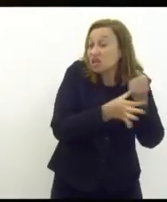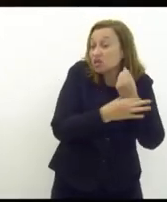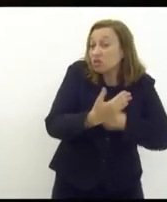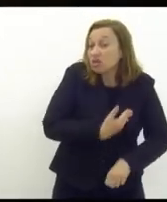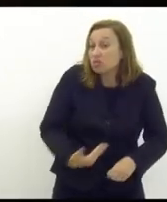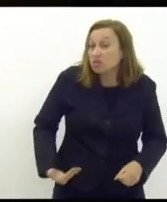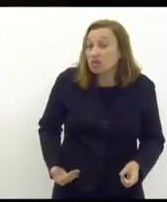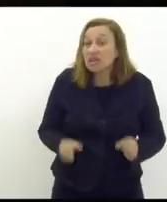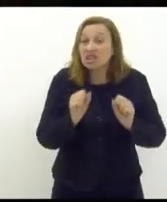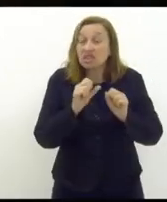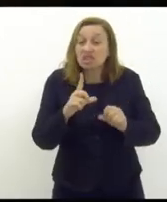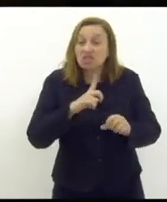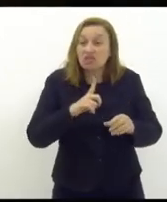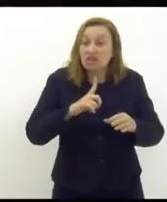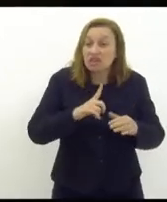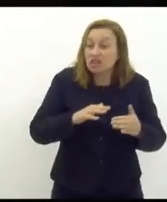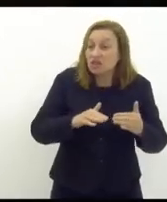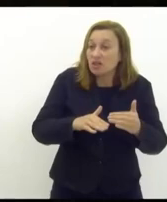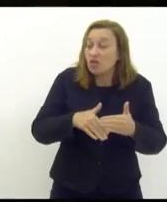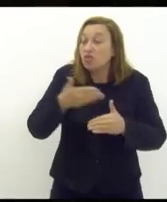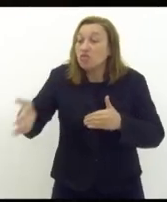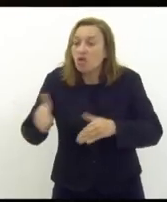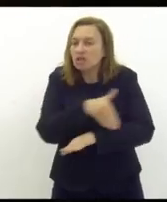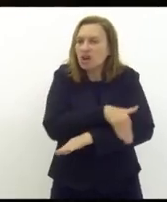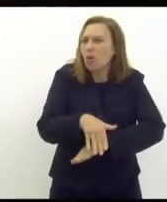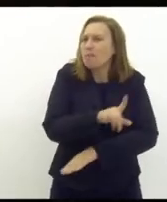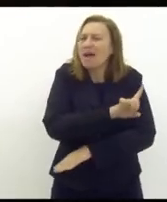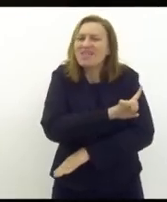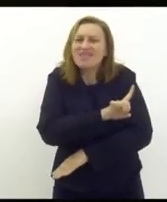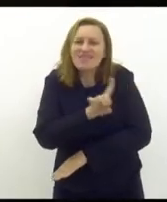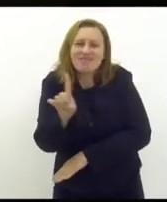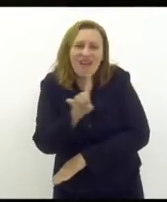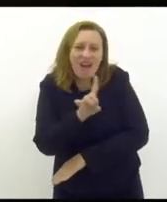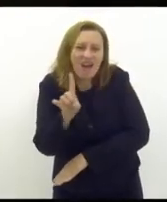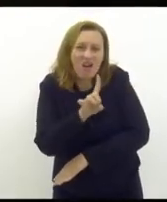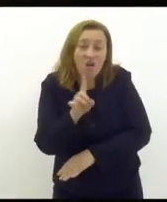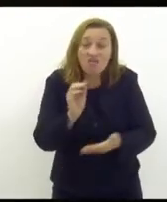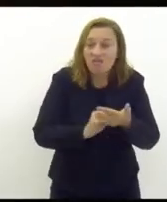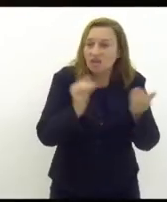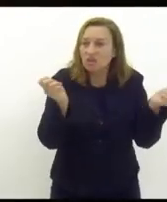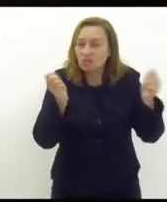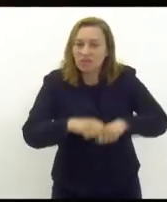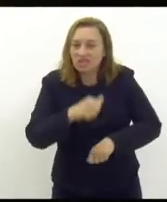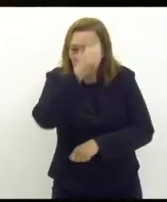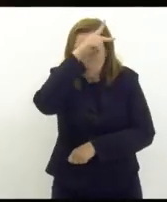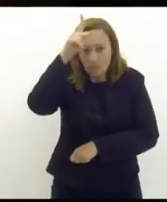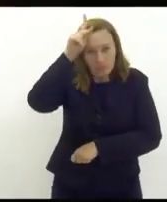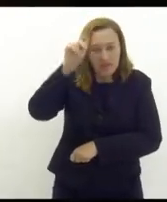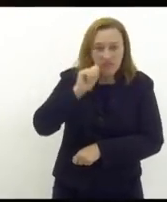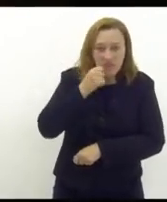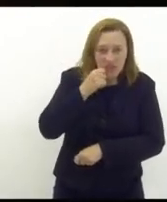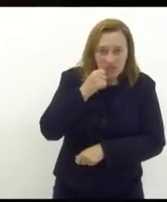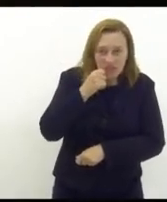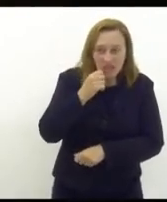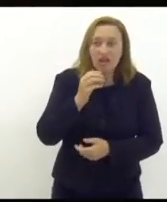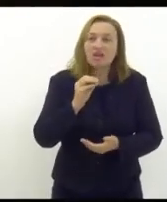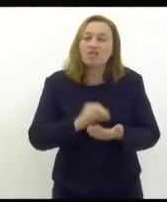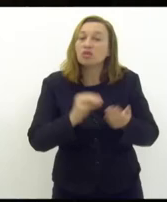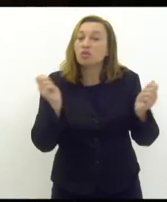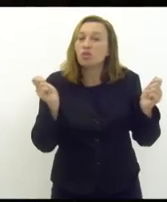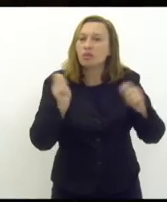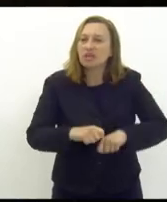municipal como estivesse fora das ruas mas não a sua incompetência como Prefeito a sua incompetência